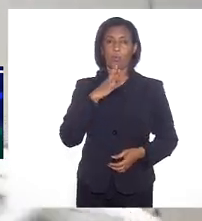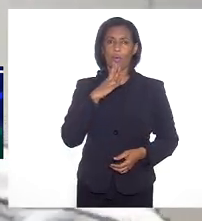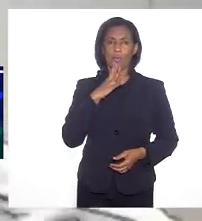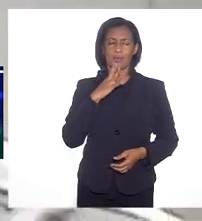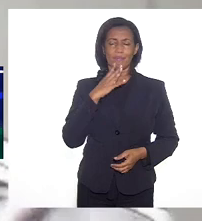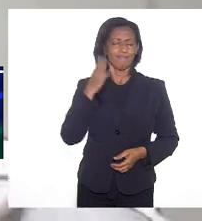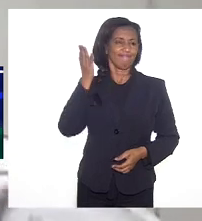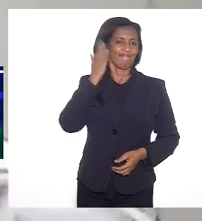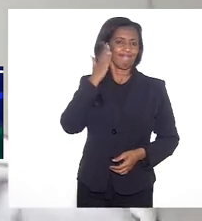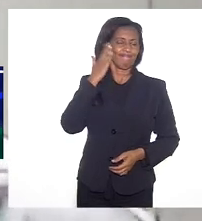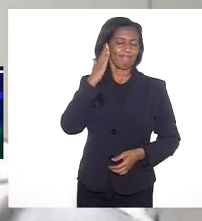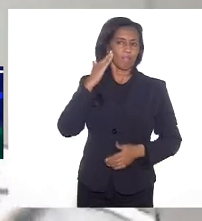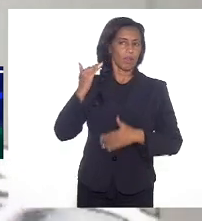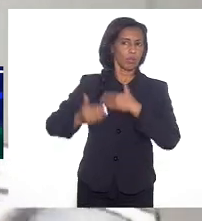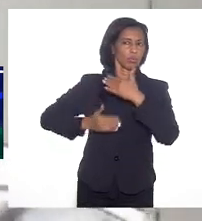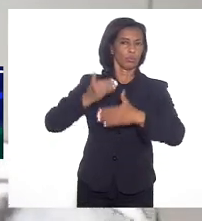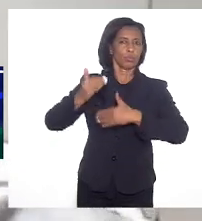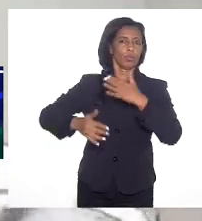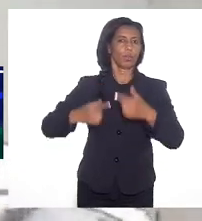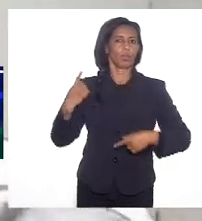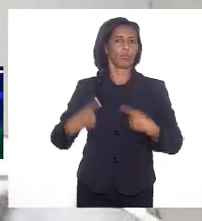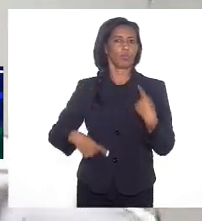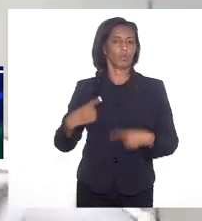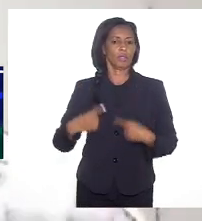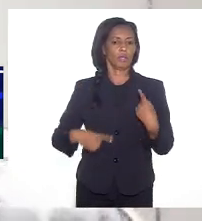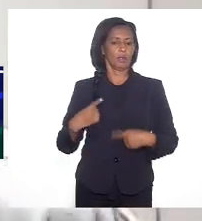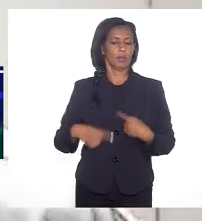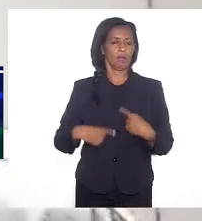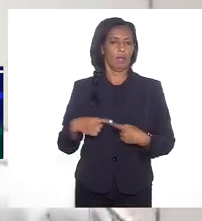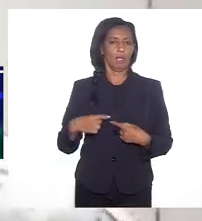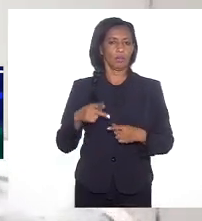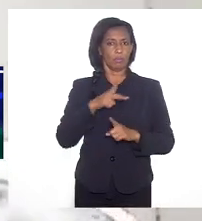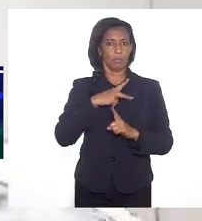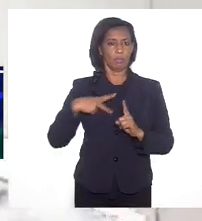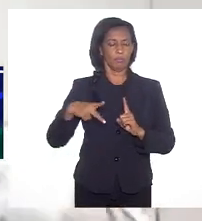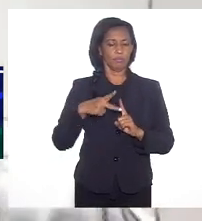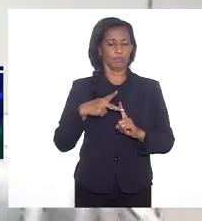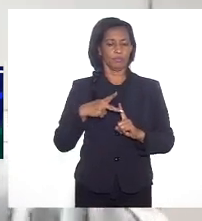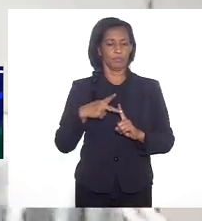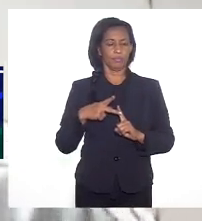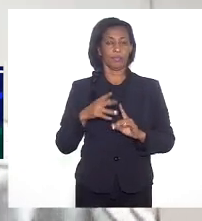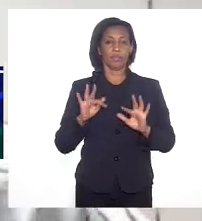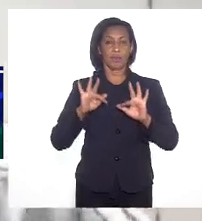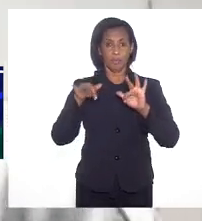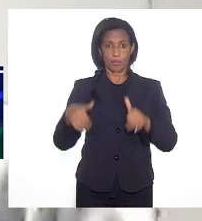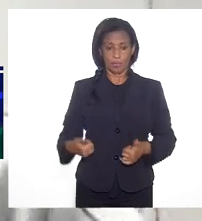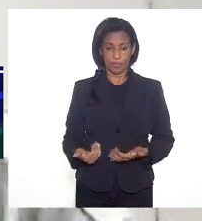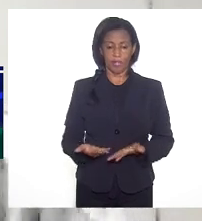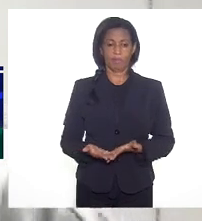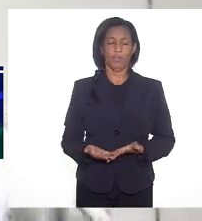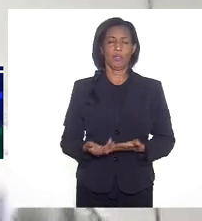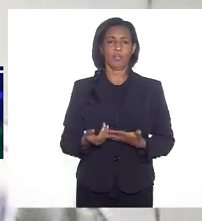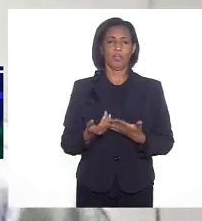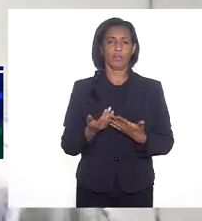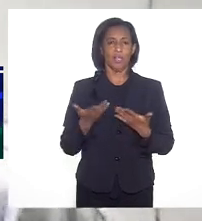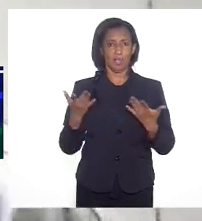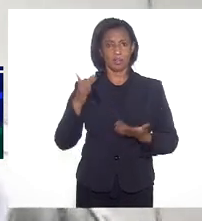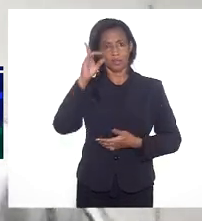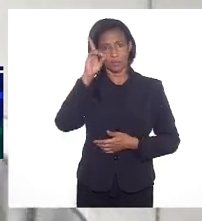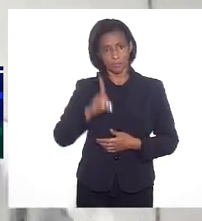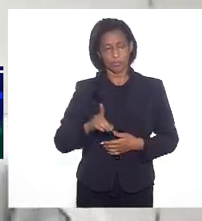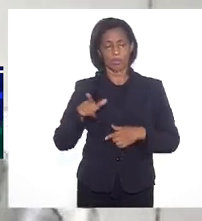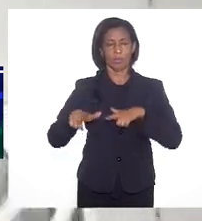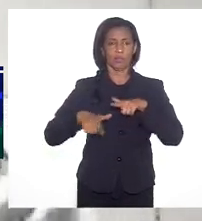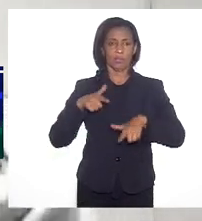enfrentar os próximos debates que vierem sobre a questão previdenciária e por fim ainda sobre os direitos dos servidores